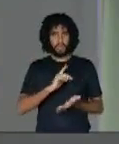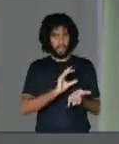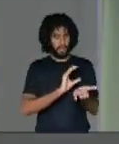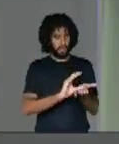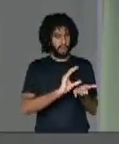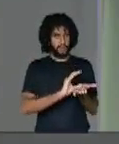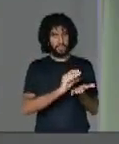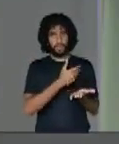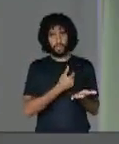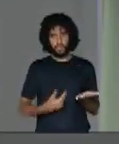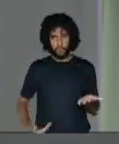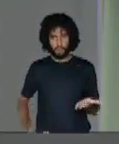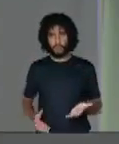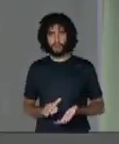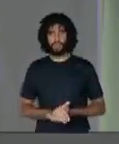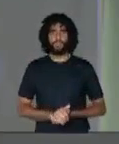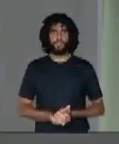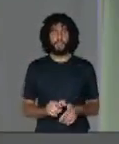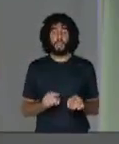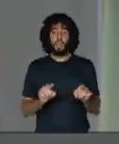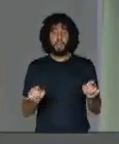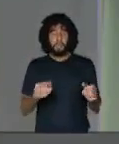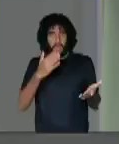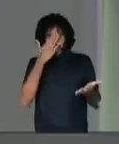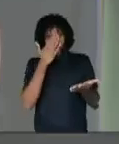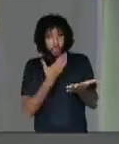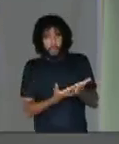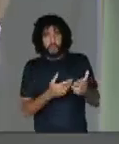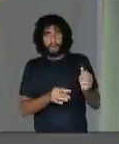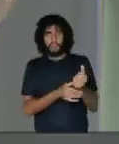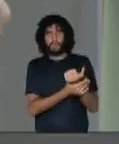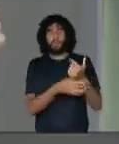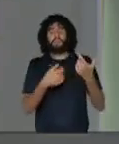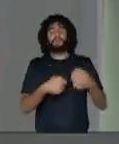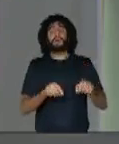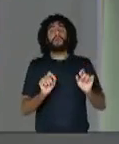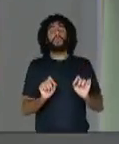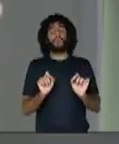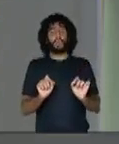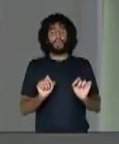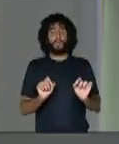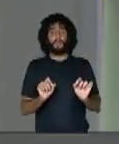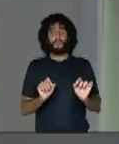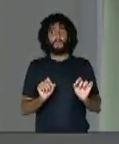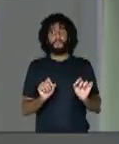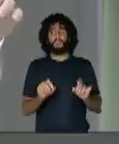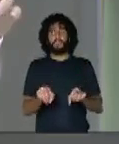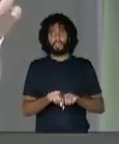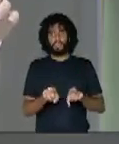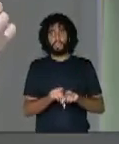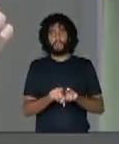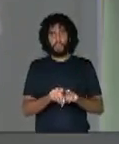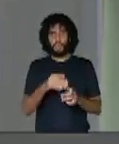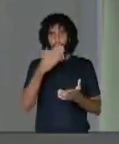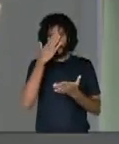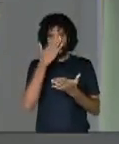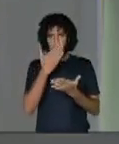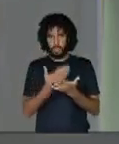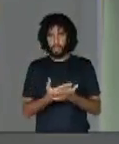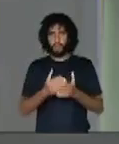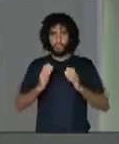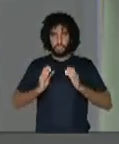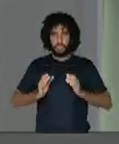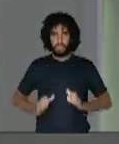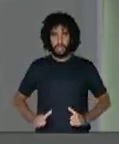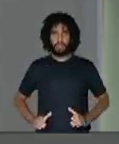investimento público. Mas essa confiança e essa segurança precisa ser também a confiança do cidadão e a